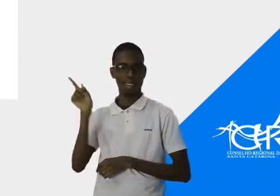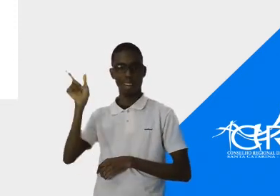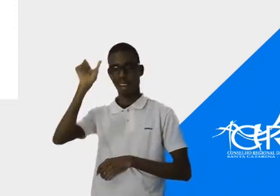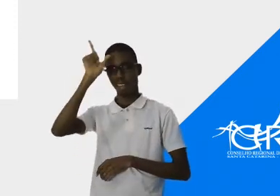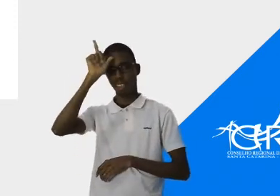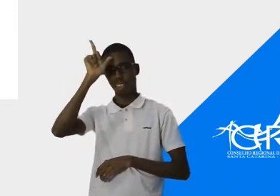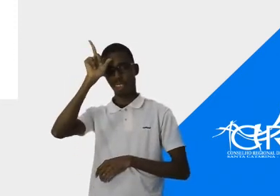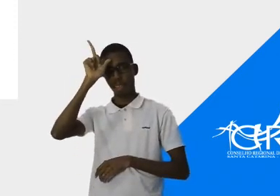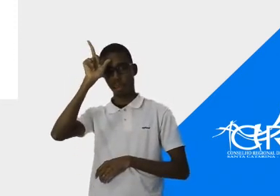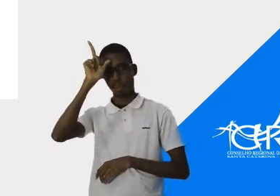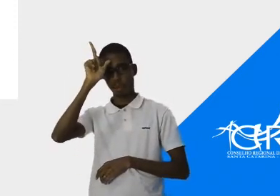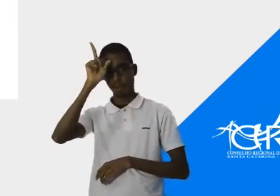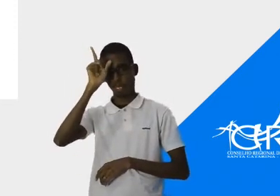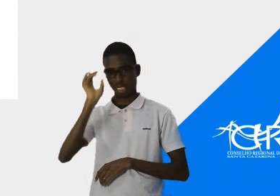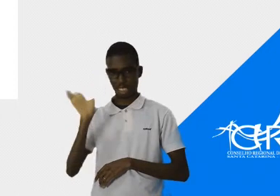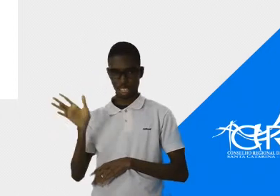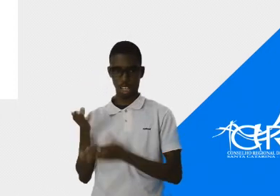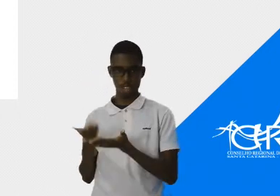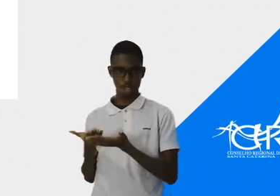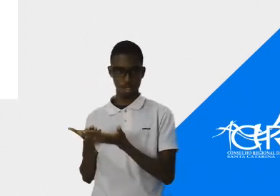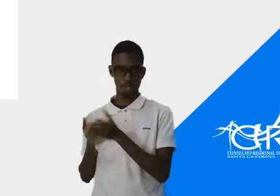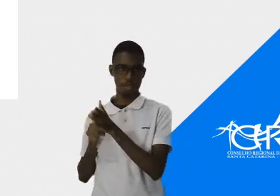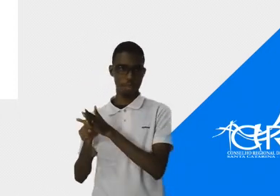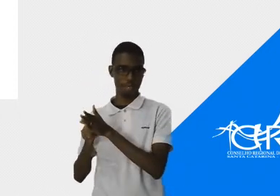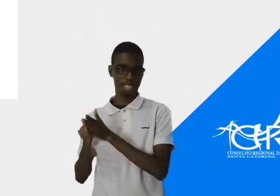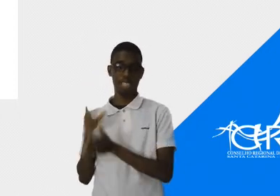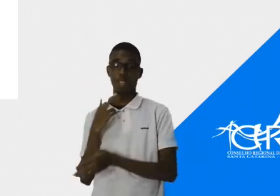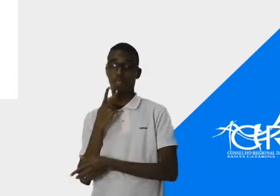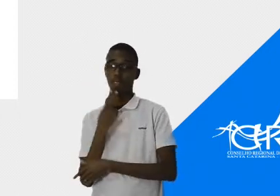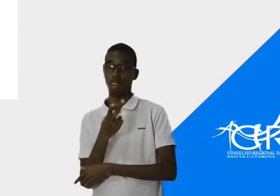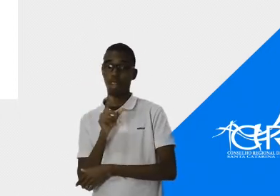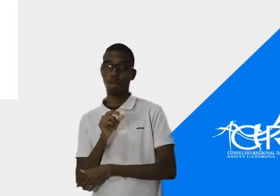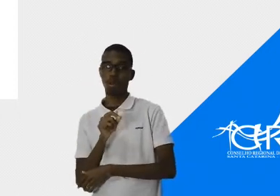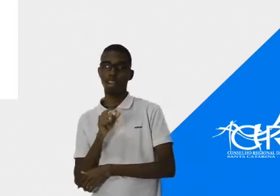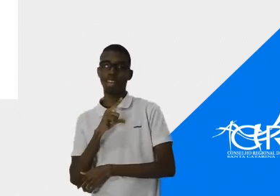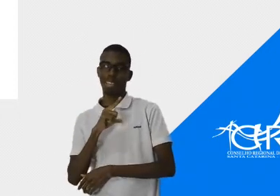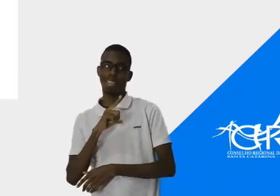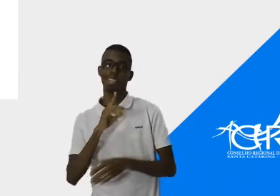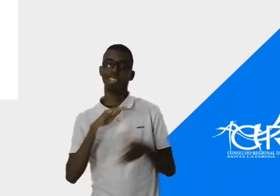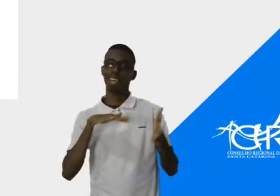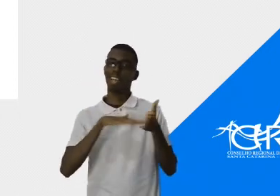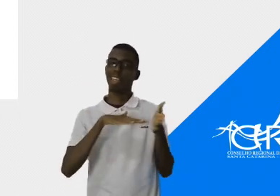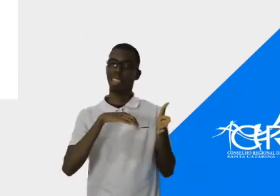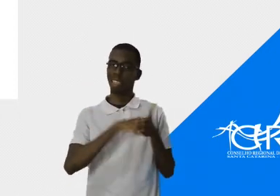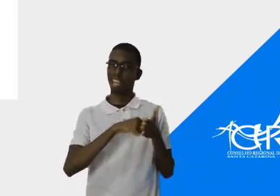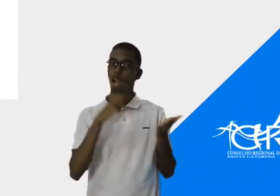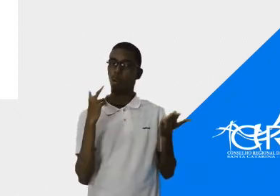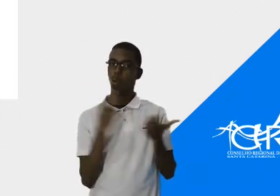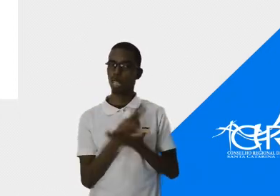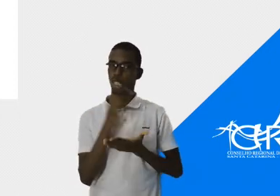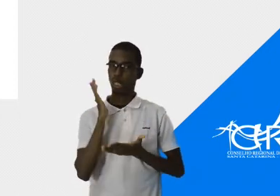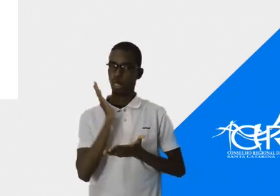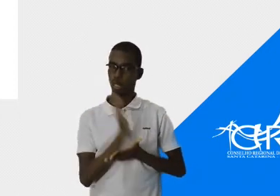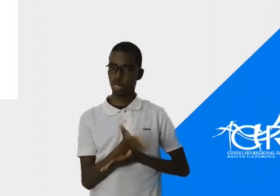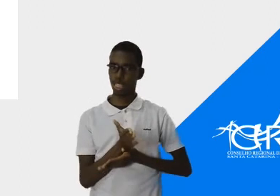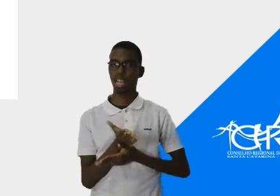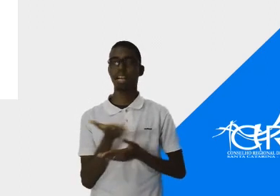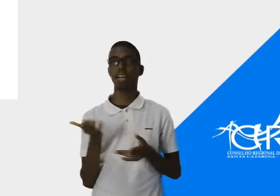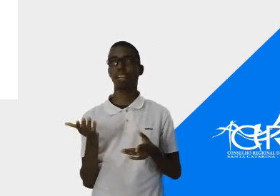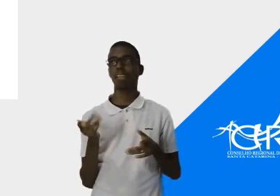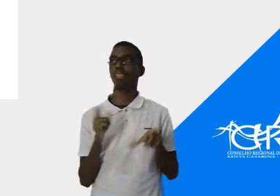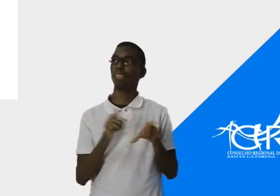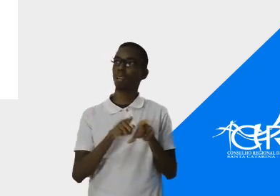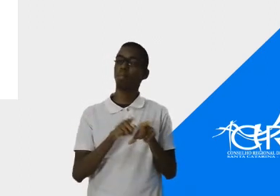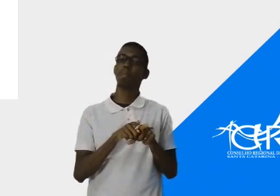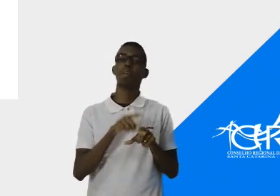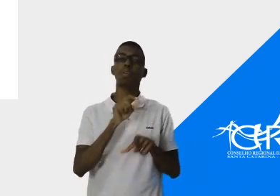indicando que a retirada de reincidente, retirada, que ele chama de suspensão de privilégios, né, que é a retirada da